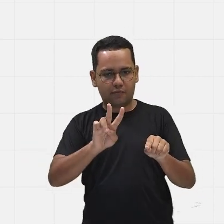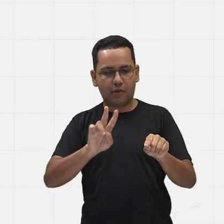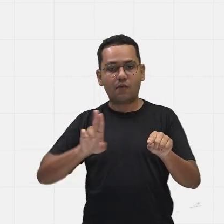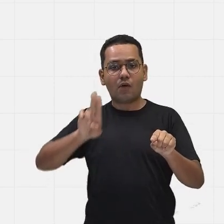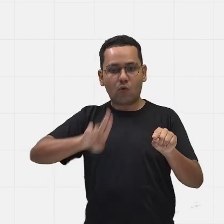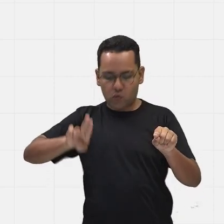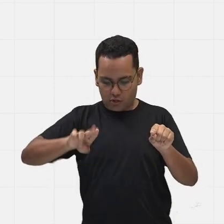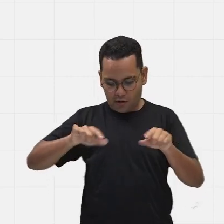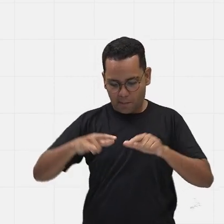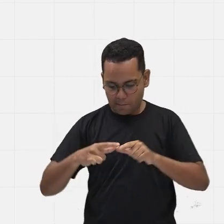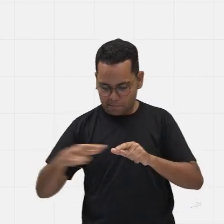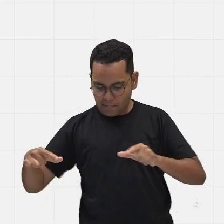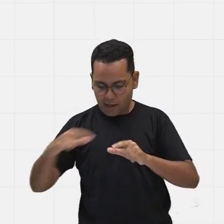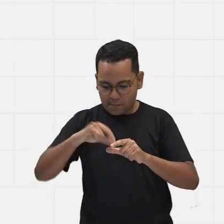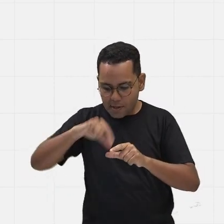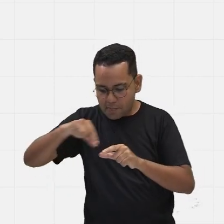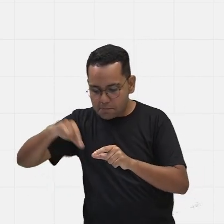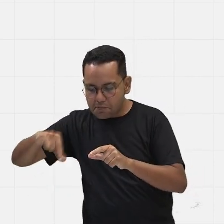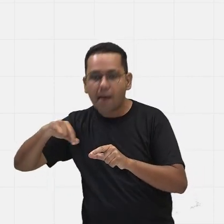Seguinte.